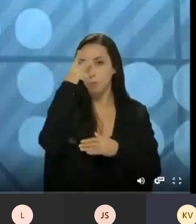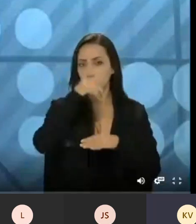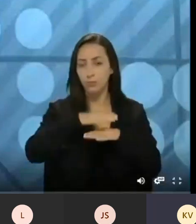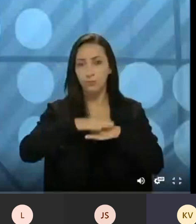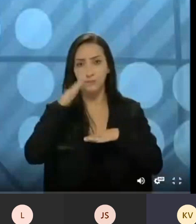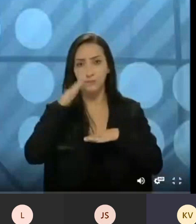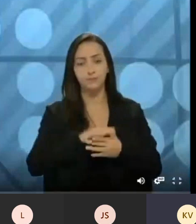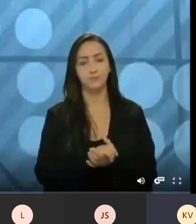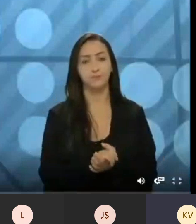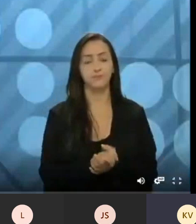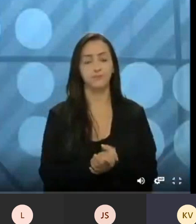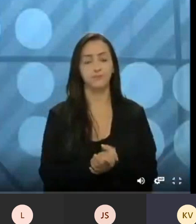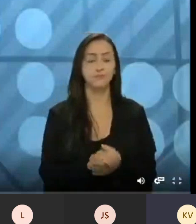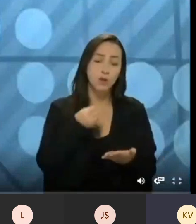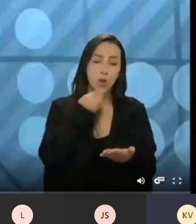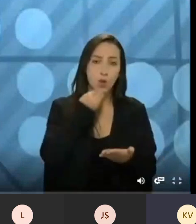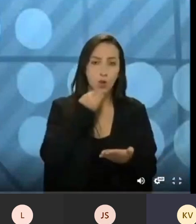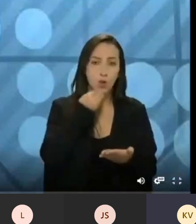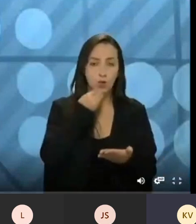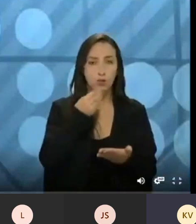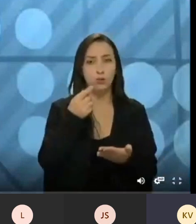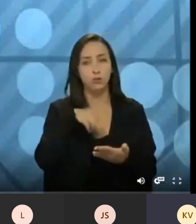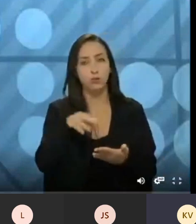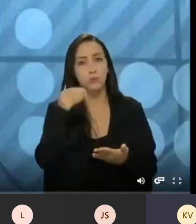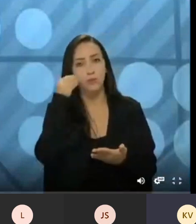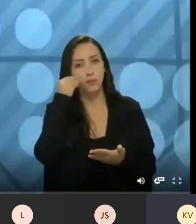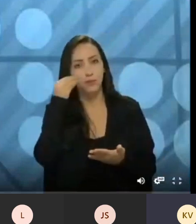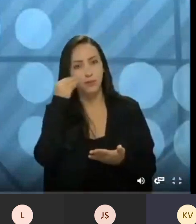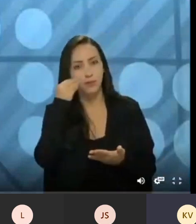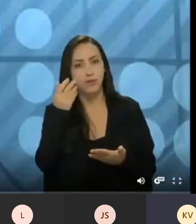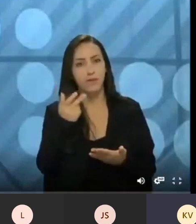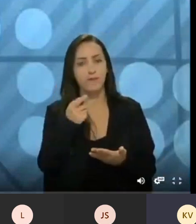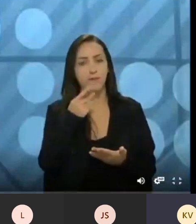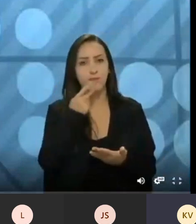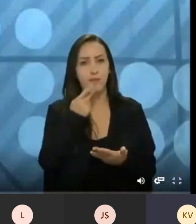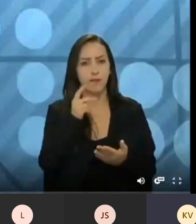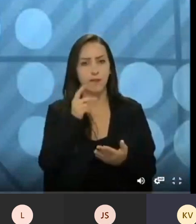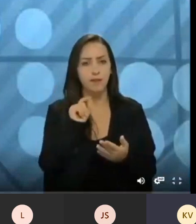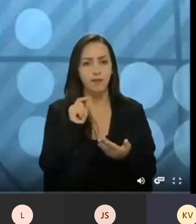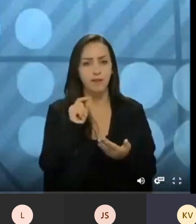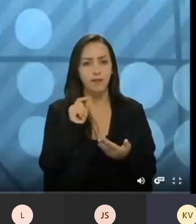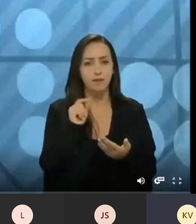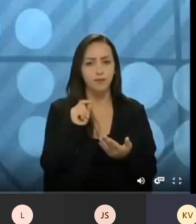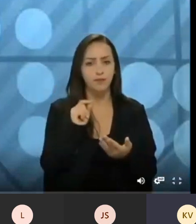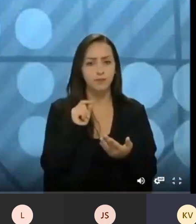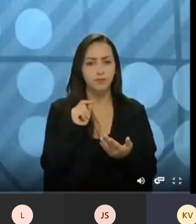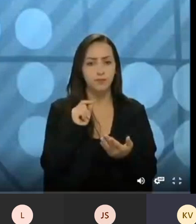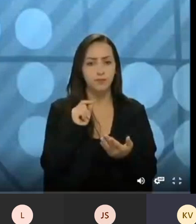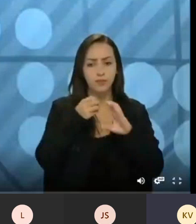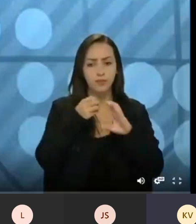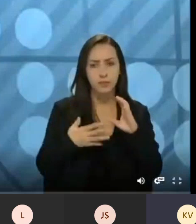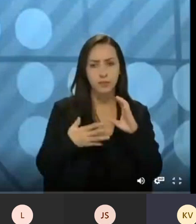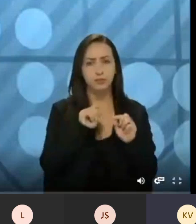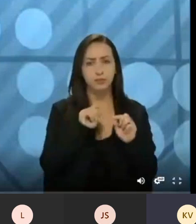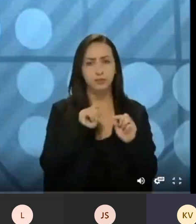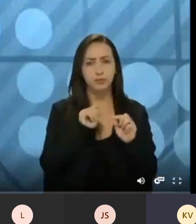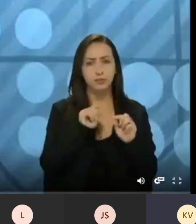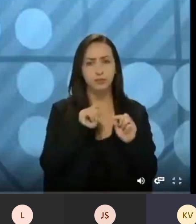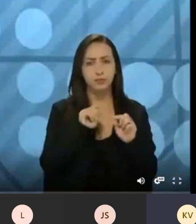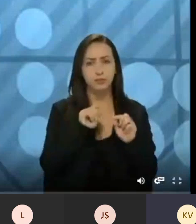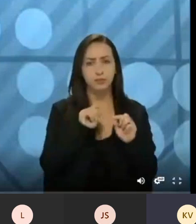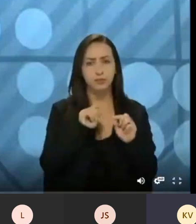dos indivíduos. É claro que nós vamos tentar falar um pouquinho dos detalhes dessas substâncias,